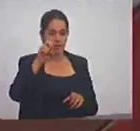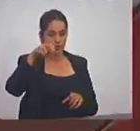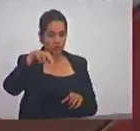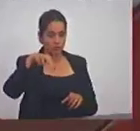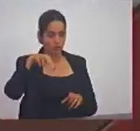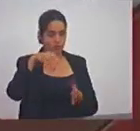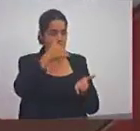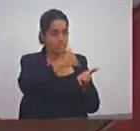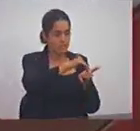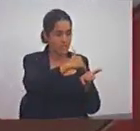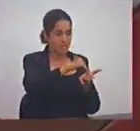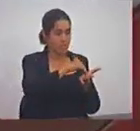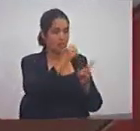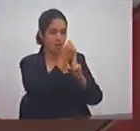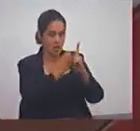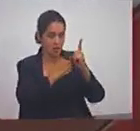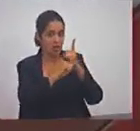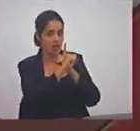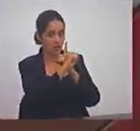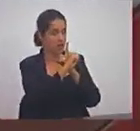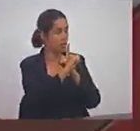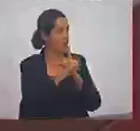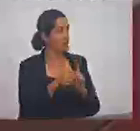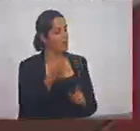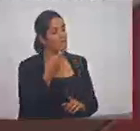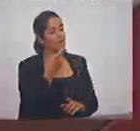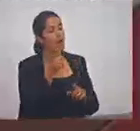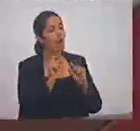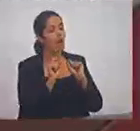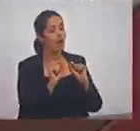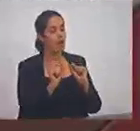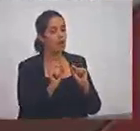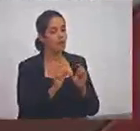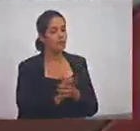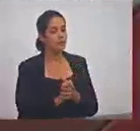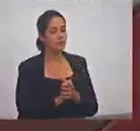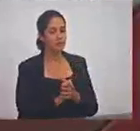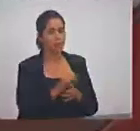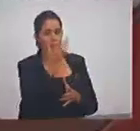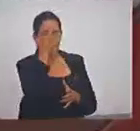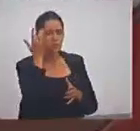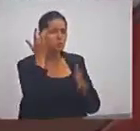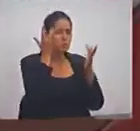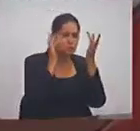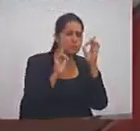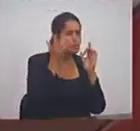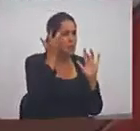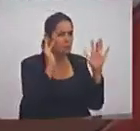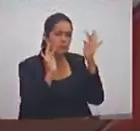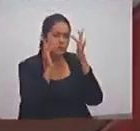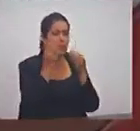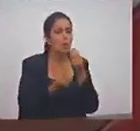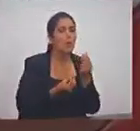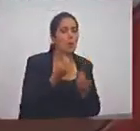Vou falar para isentar aqui os senhores vereadores, porque às vezes algumas pessoas não entendem, não sabem como que funciona,